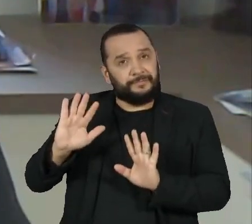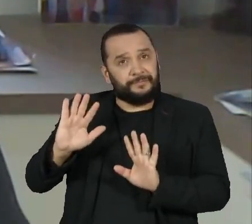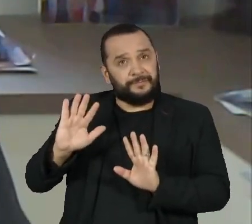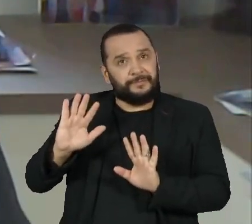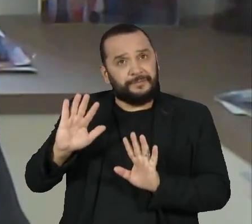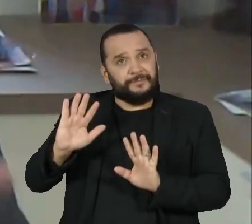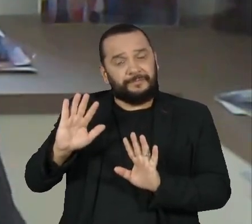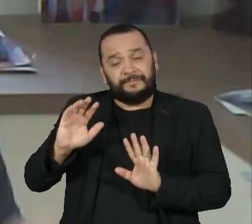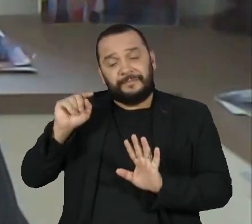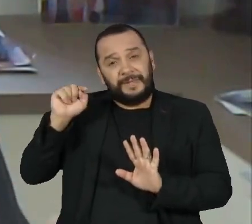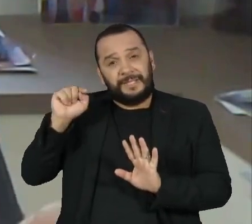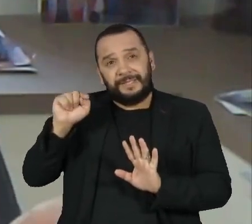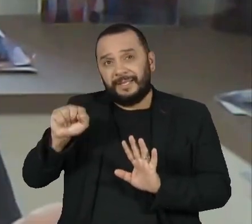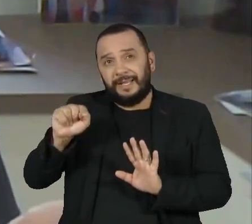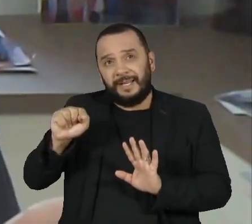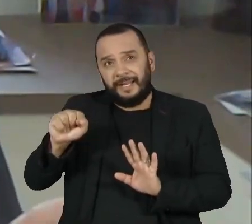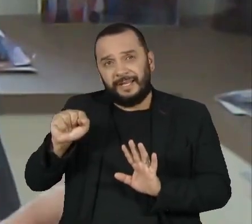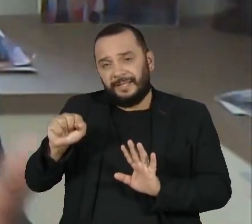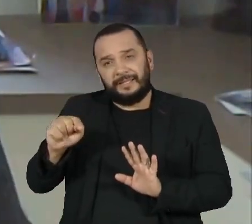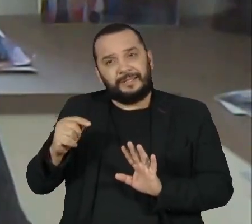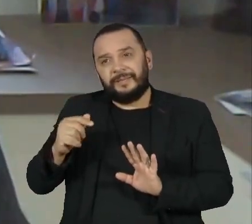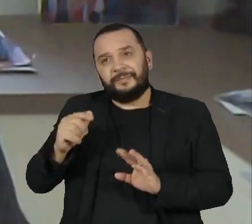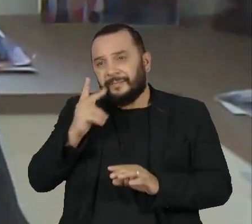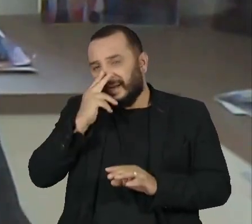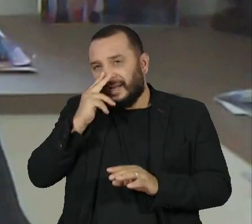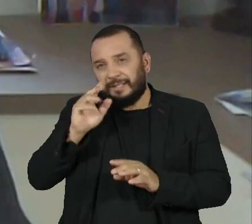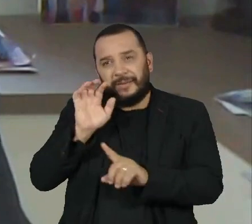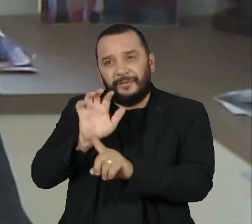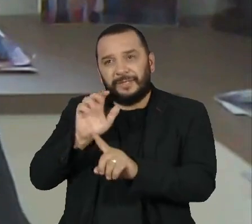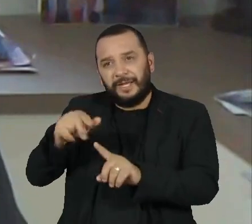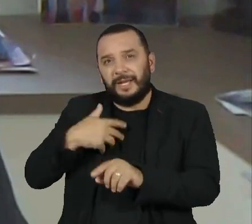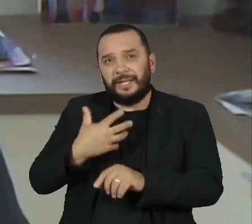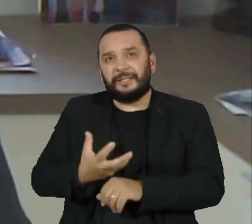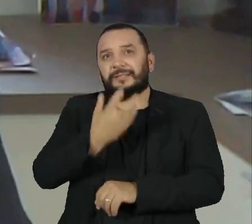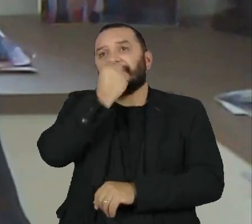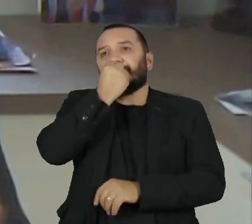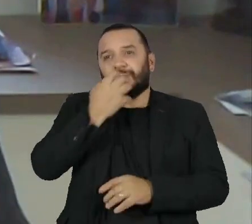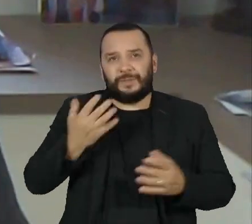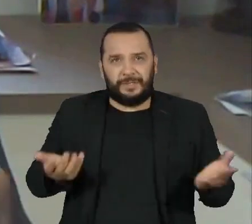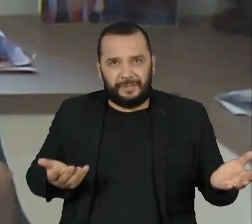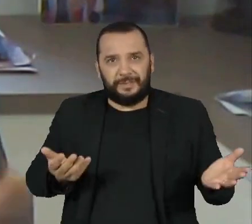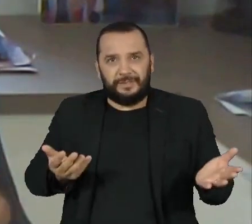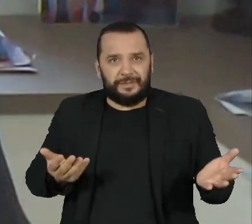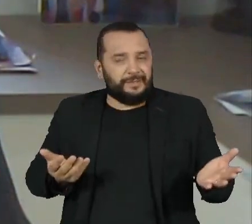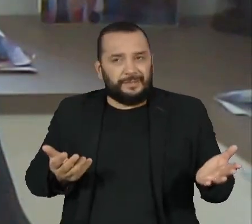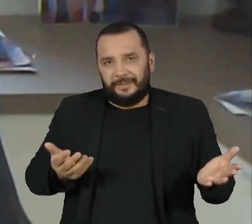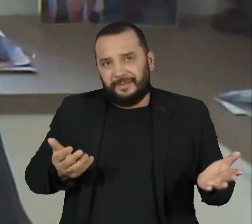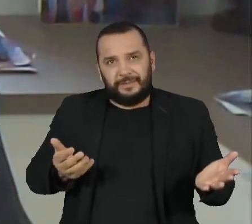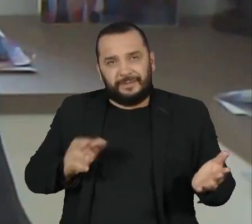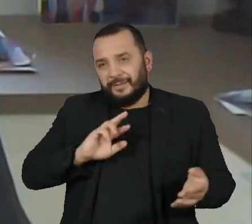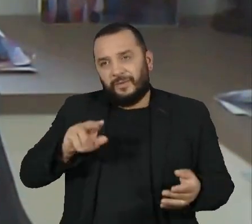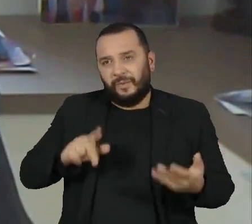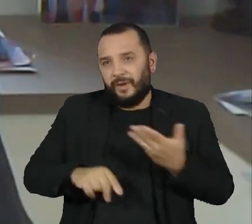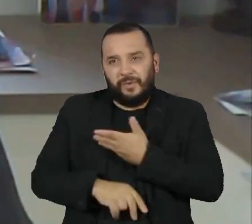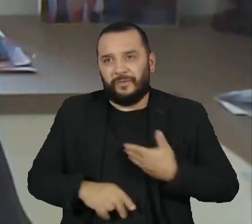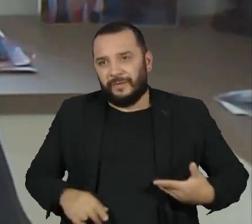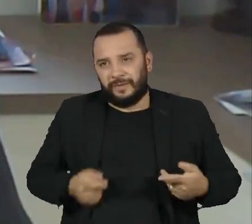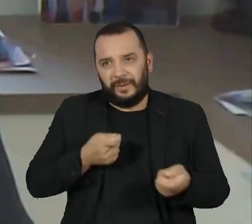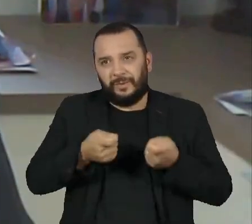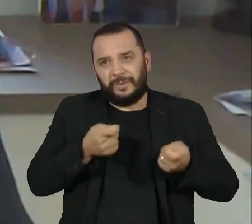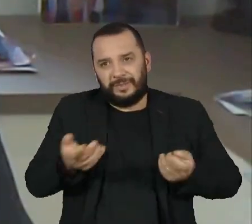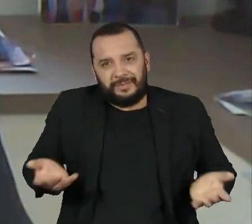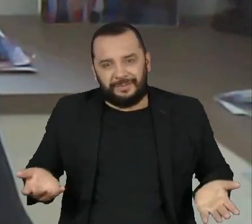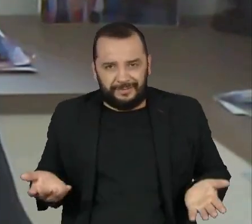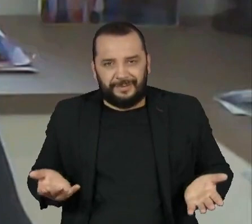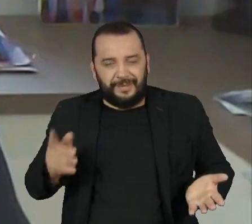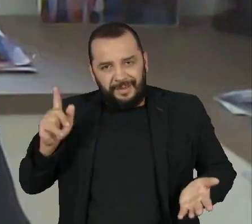convidamos essas empresas a realizar uma censura. E é uma censura, nesse caso, privada, porque não é o poder público, e é